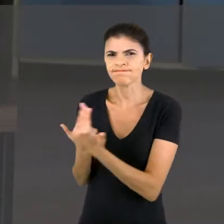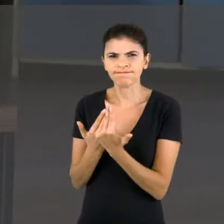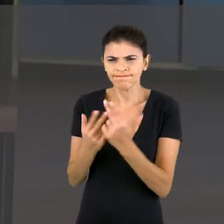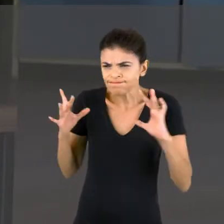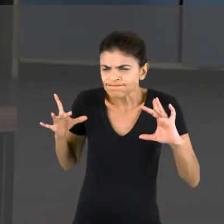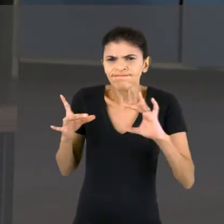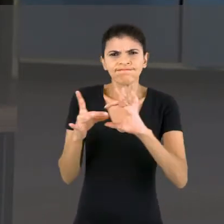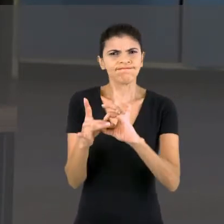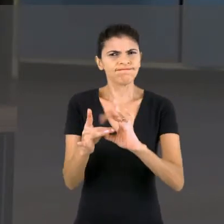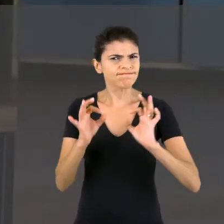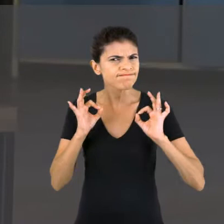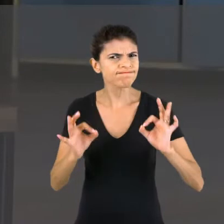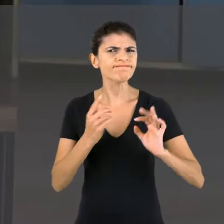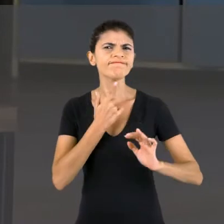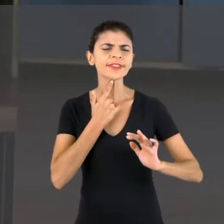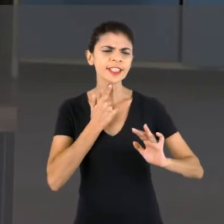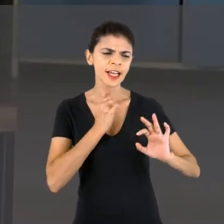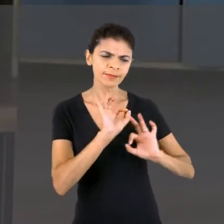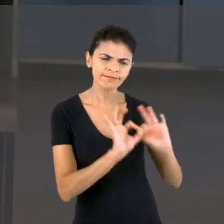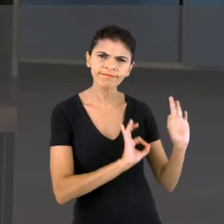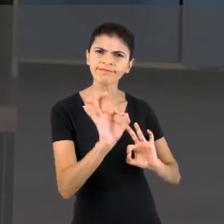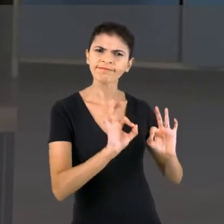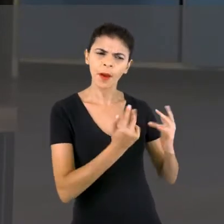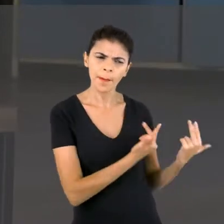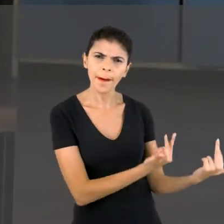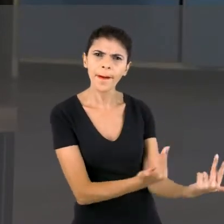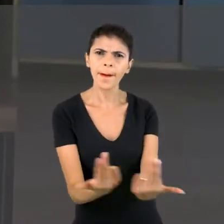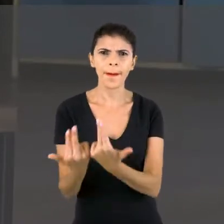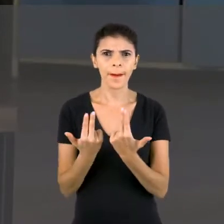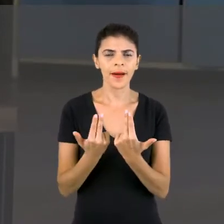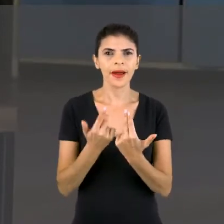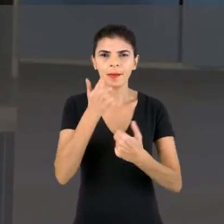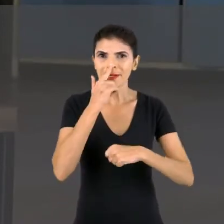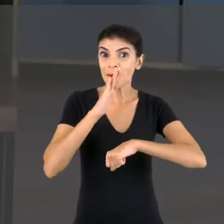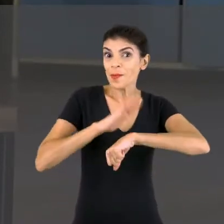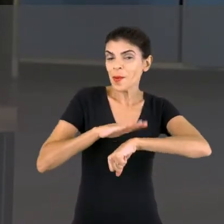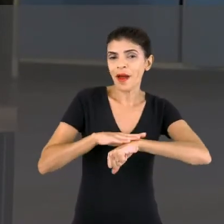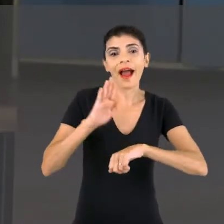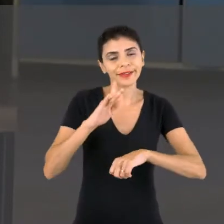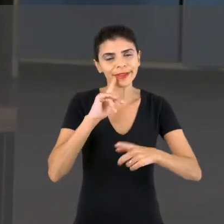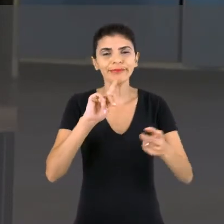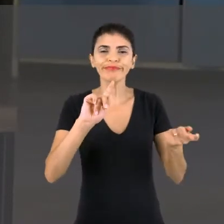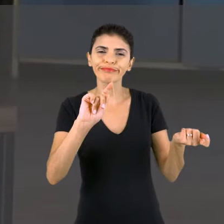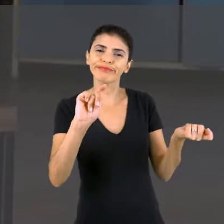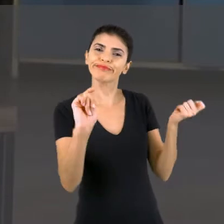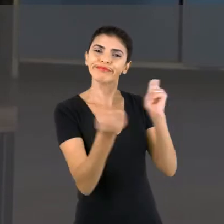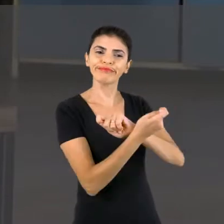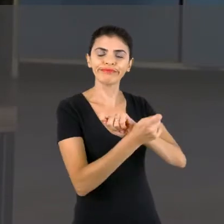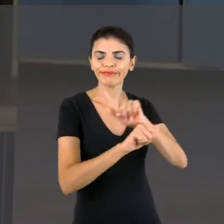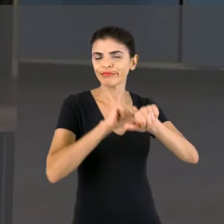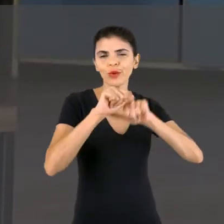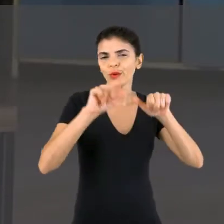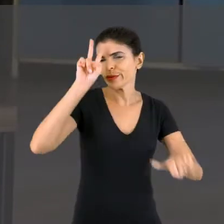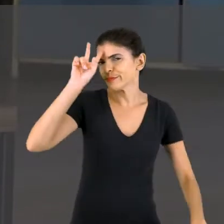vocês sabem se vocês estão afinados nesse desejo comum, pelo menos que seja momentâneo, né, porque as coisas se transformam,